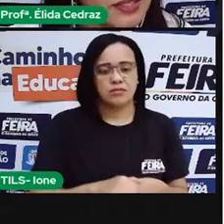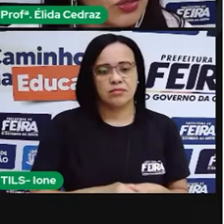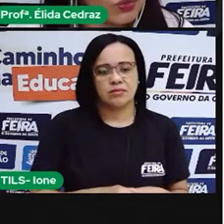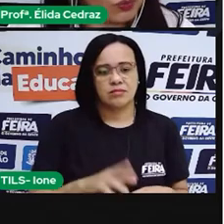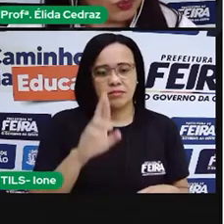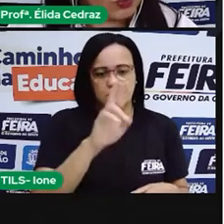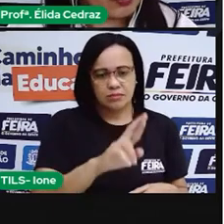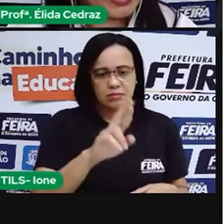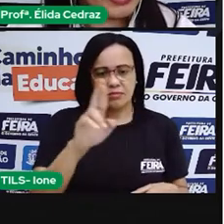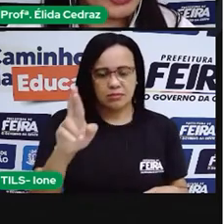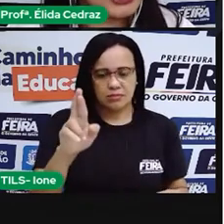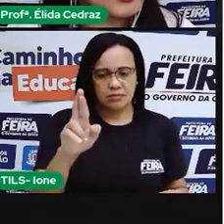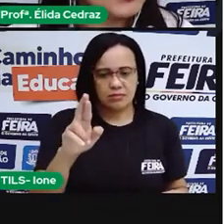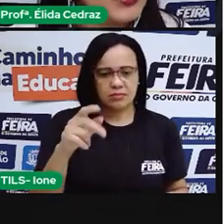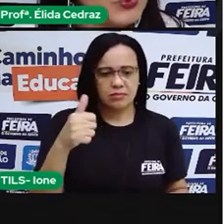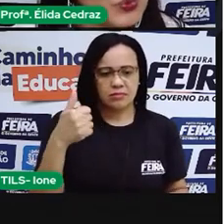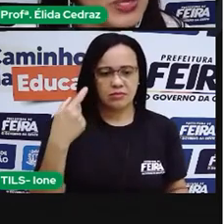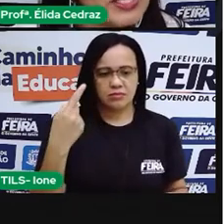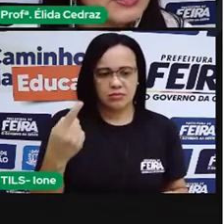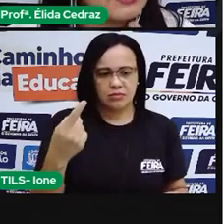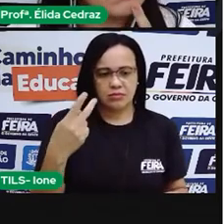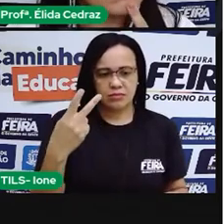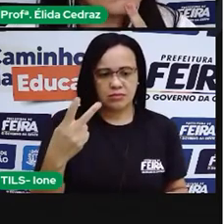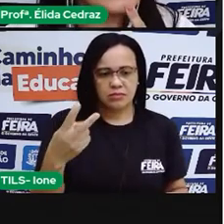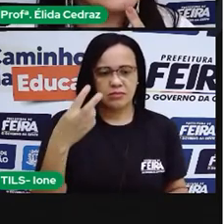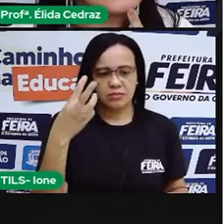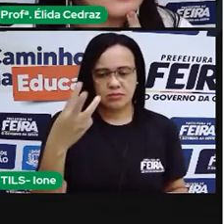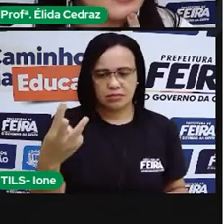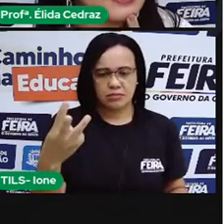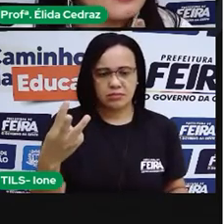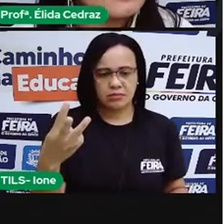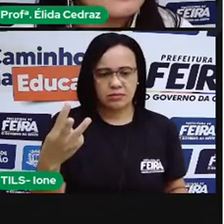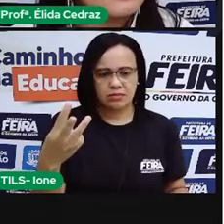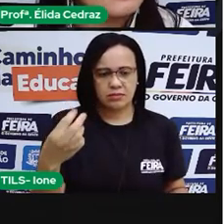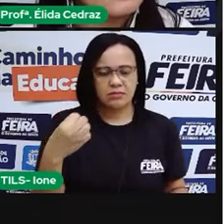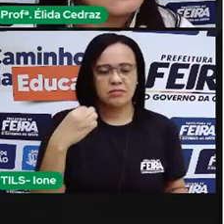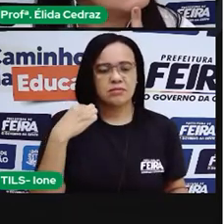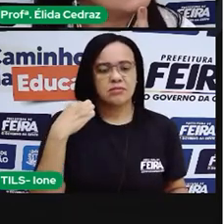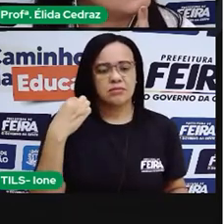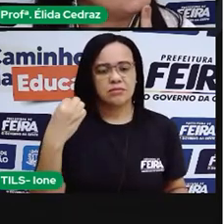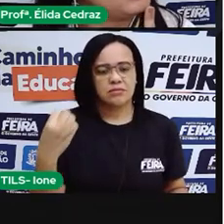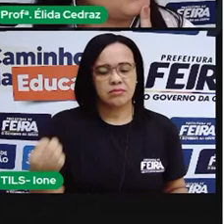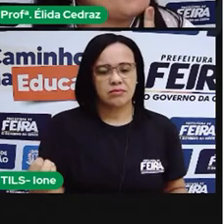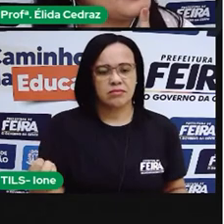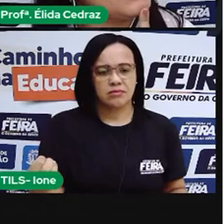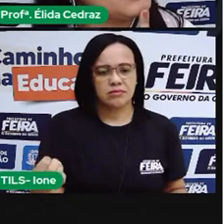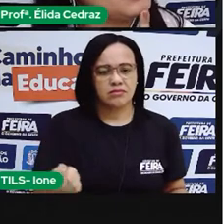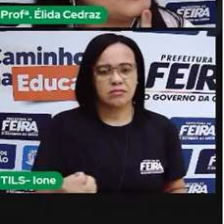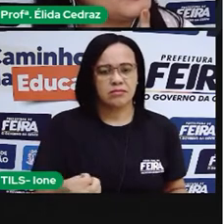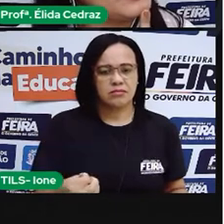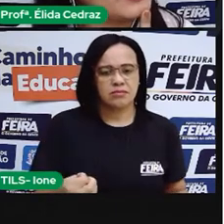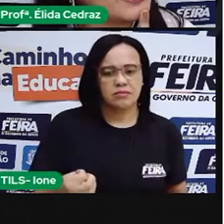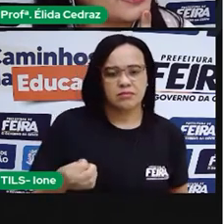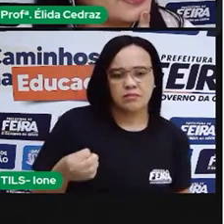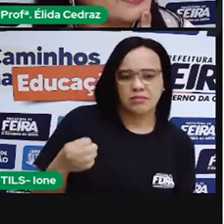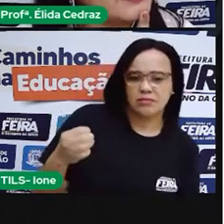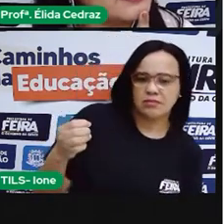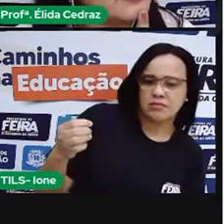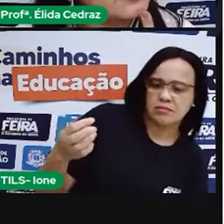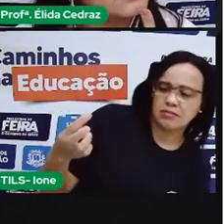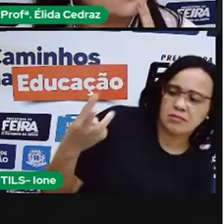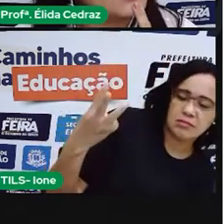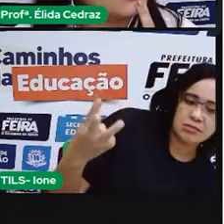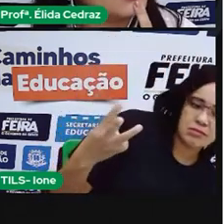Serrei. Uma, duas, três. Ó, o nome do número